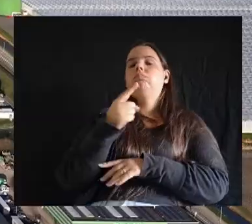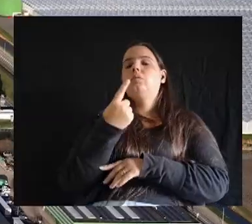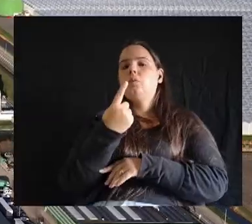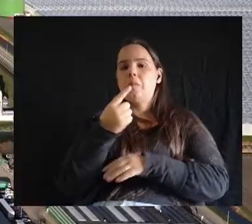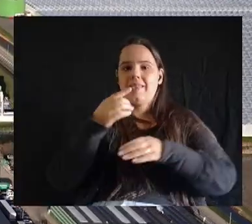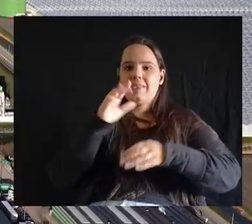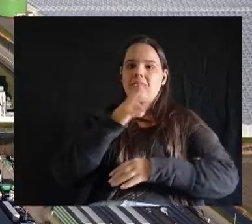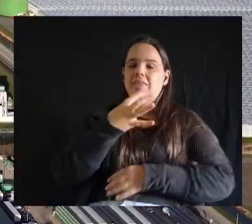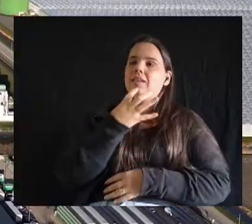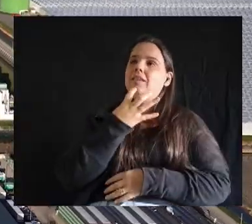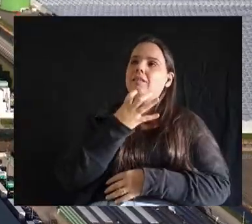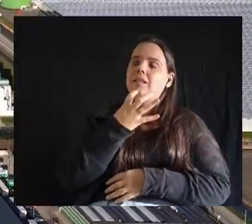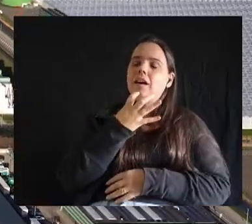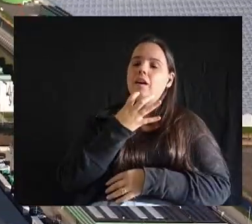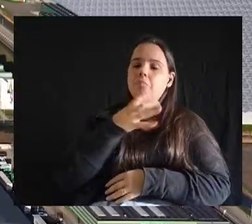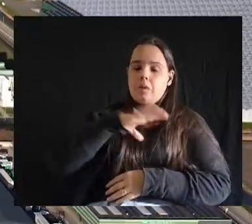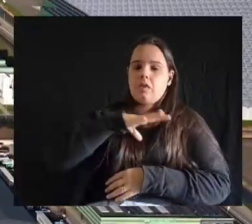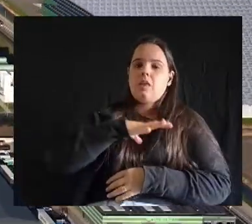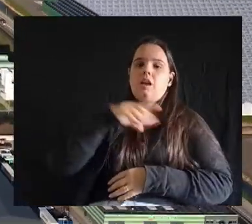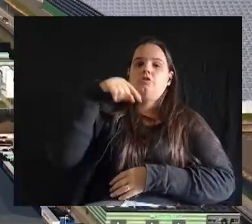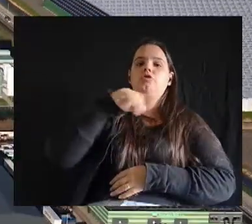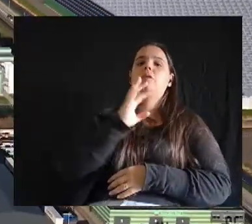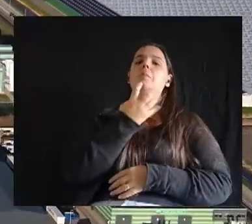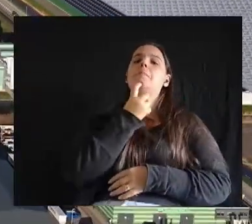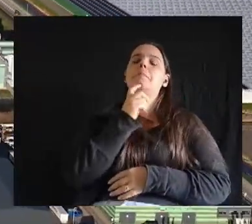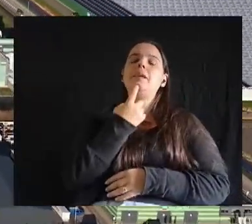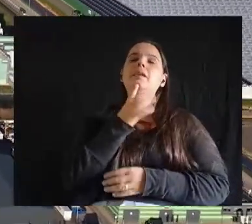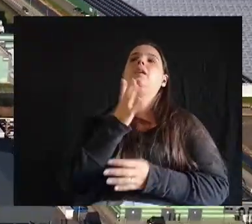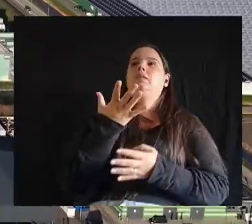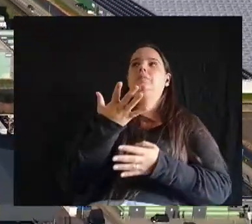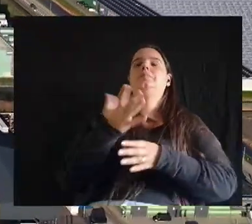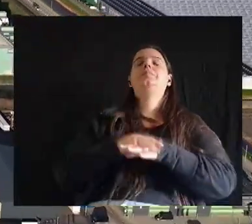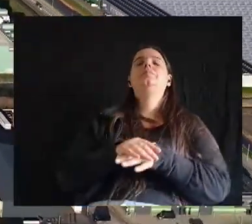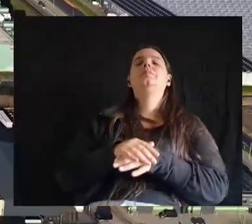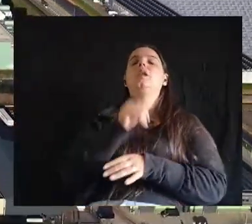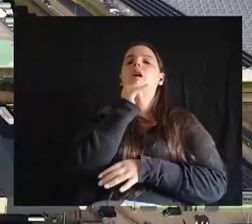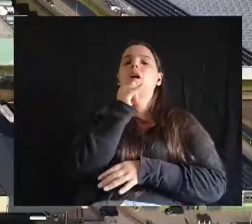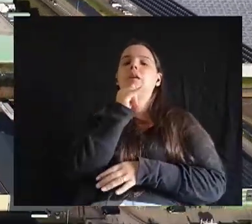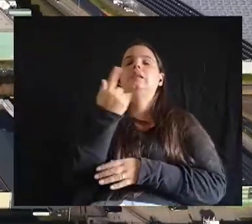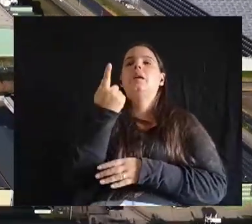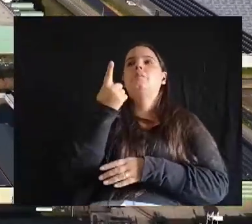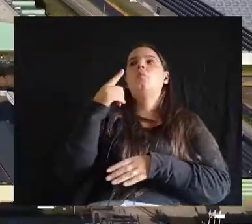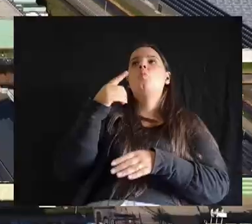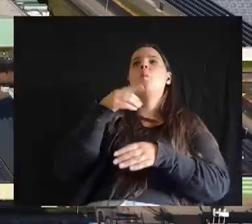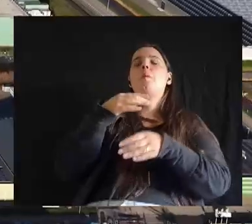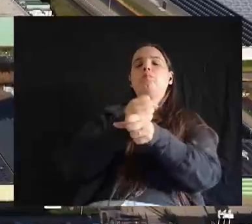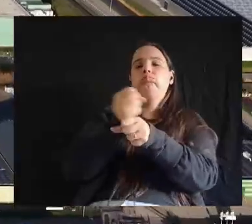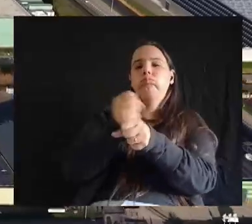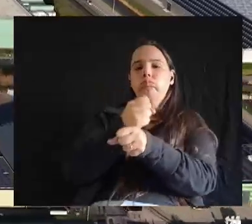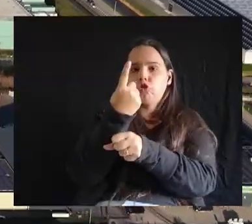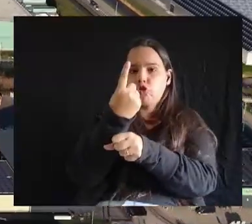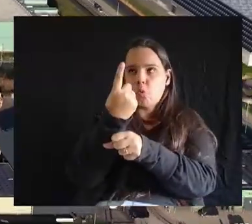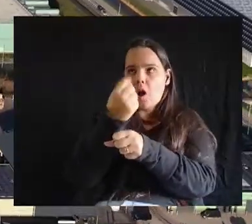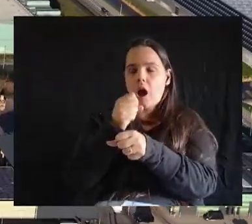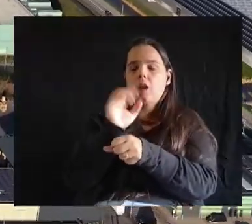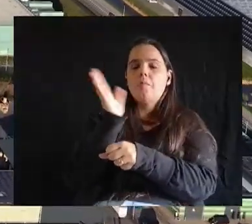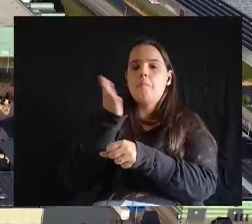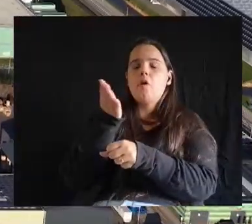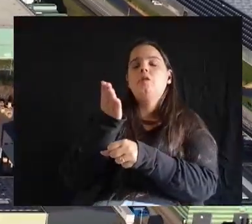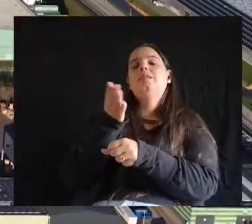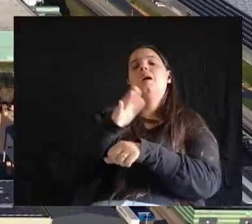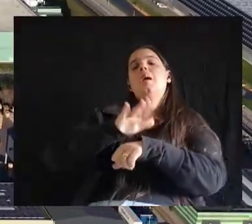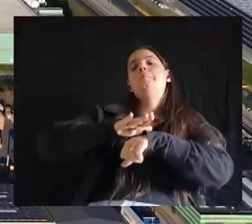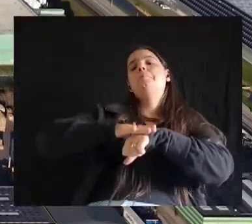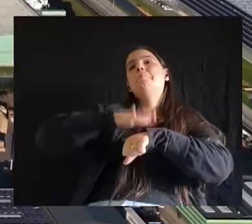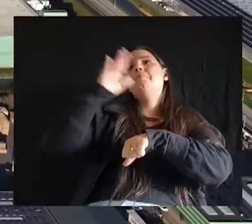na duração, né, que ele estiver operando. Por exemplo, no período de um ano, pode chegar a superar, né, o consumo de energia de